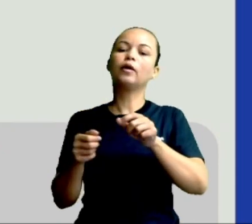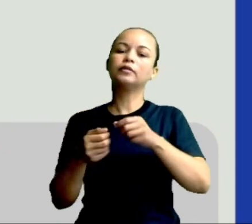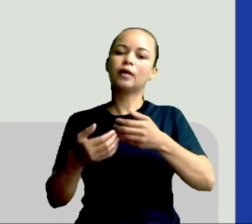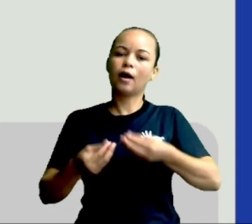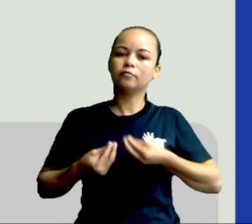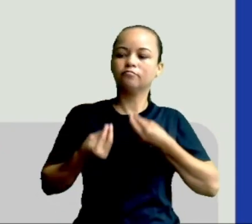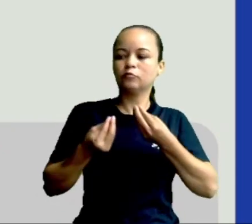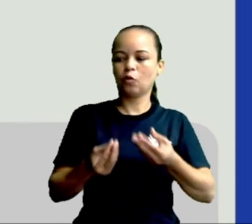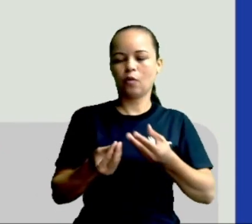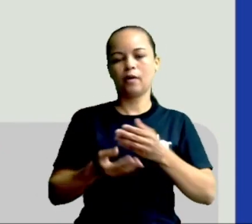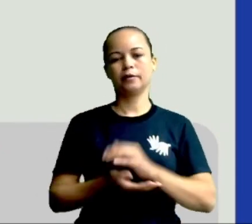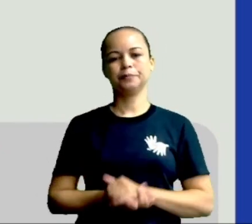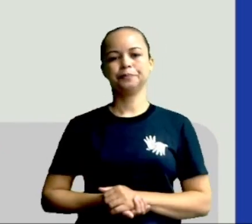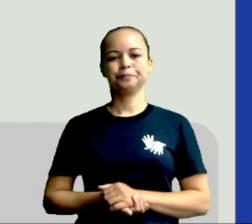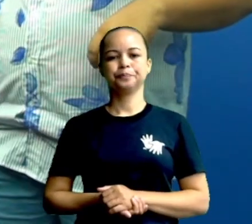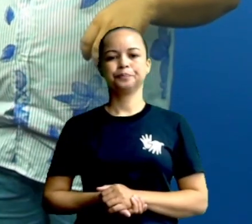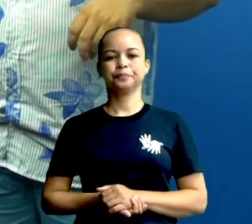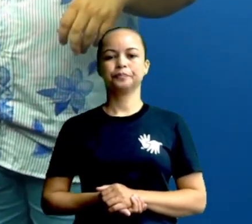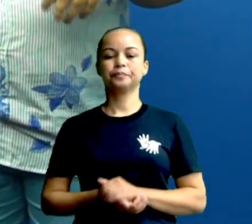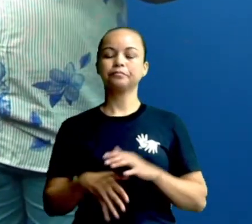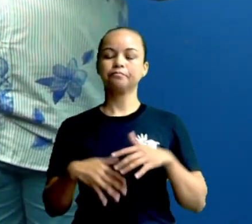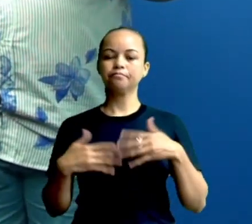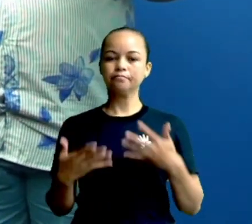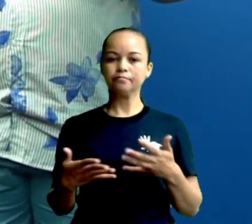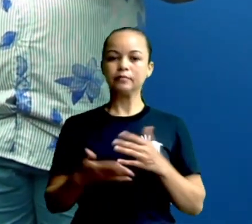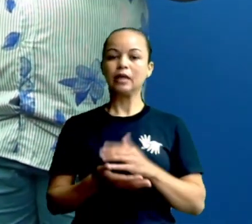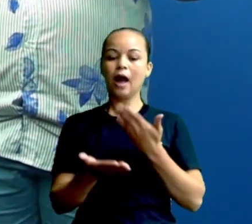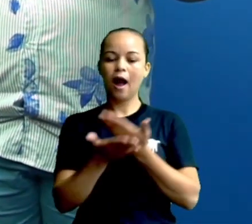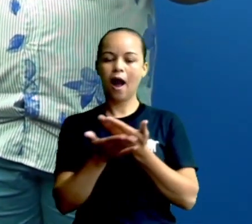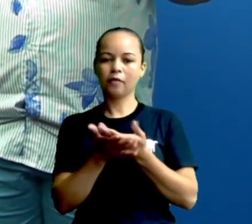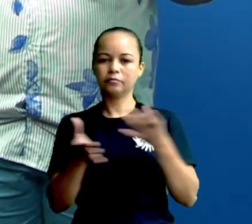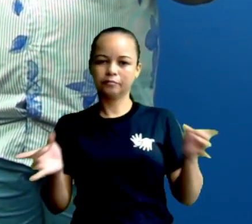algo. Bem, pessoal, a aula